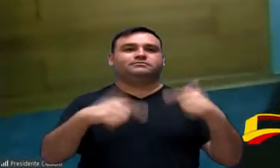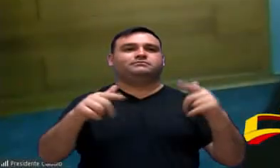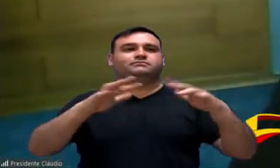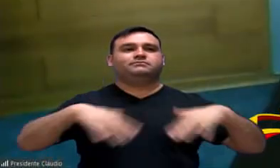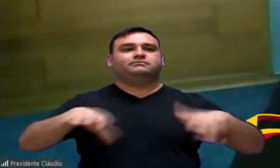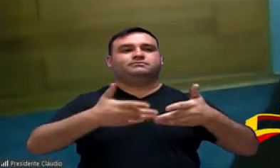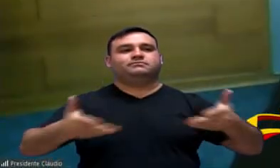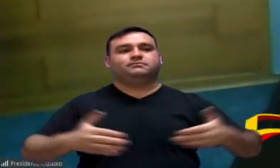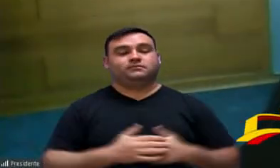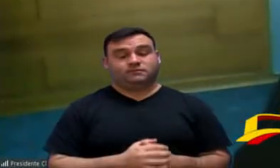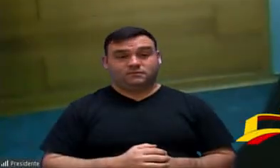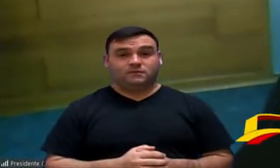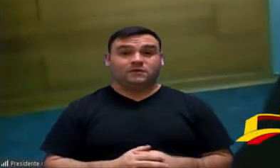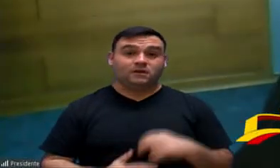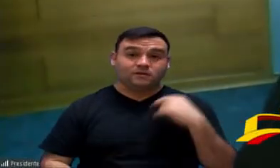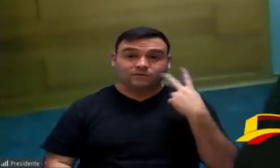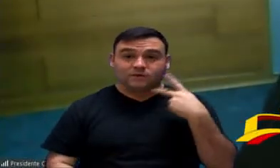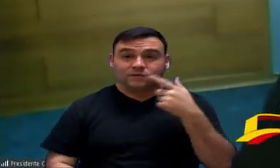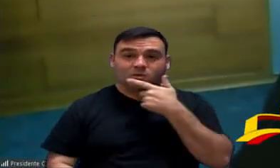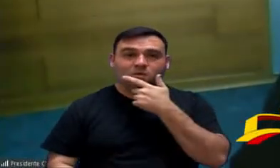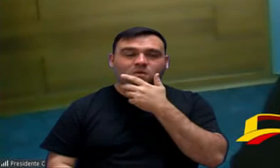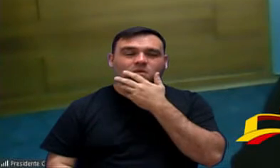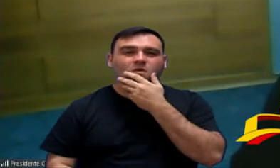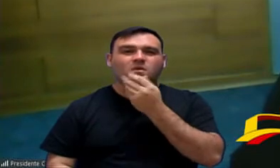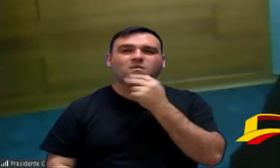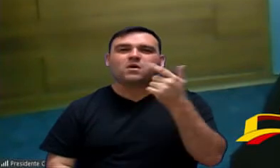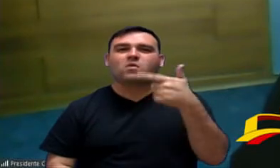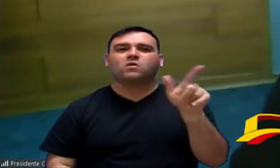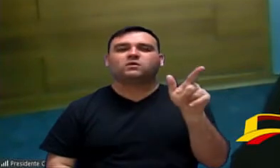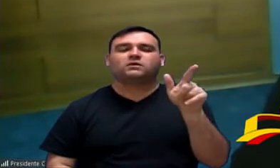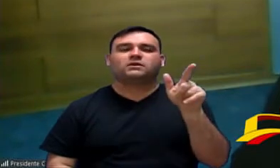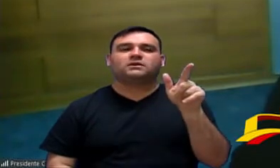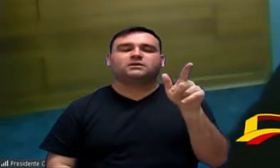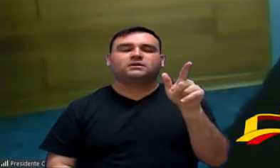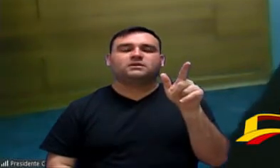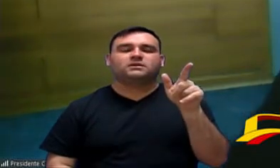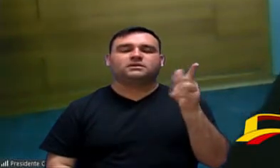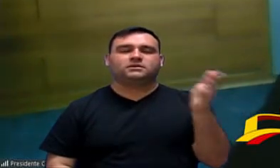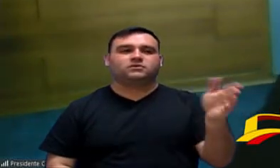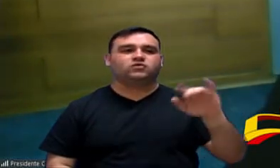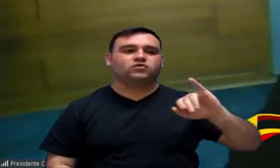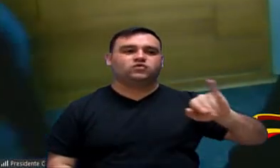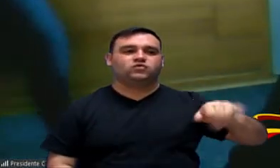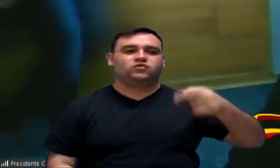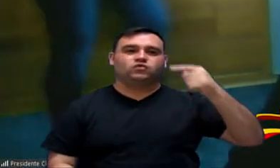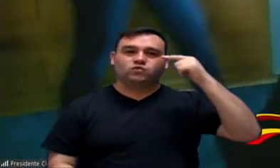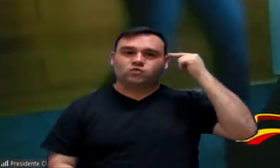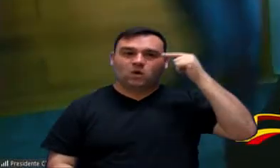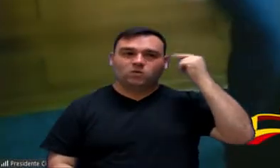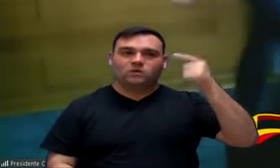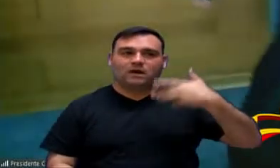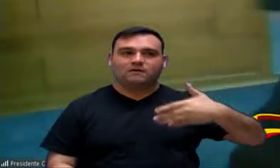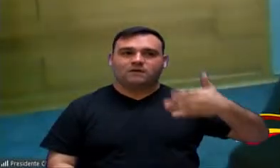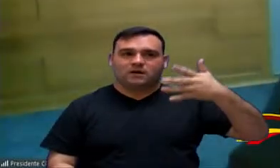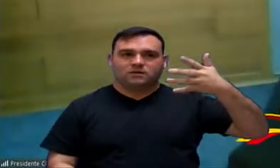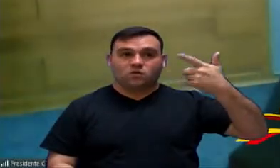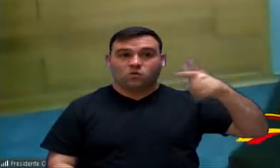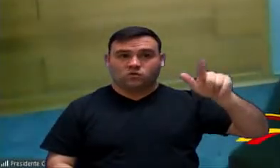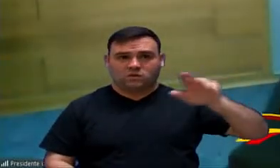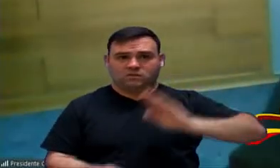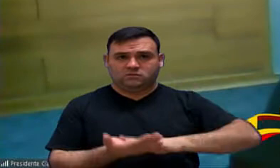nós. Vereador, próximo inscrito, vereador João Donizete, Vossa Excelência vai fazer mais alguns